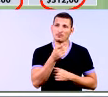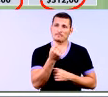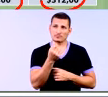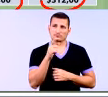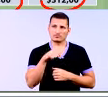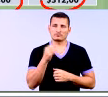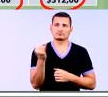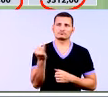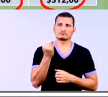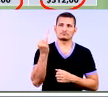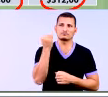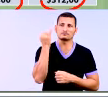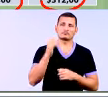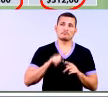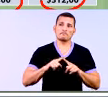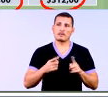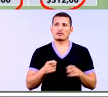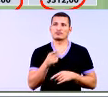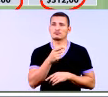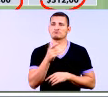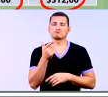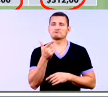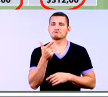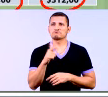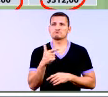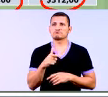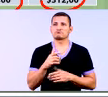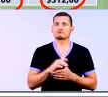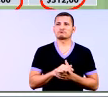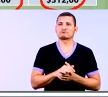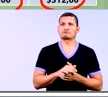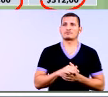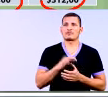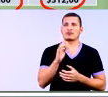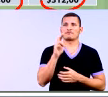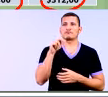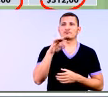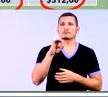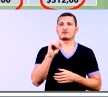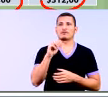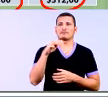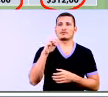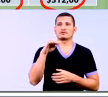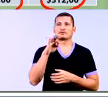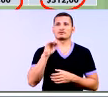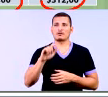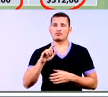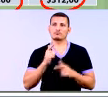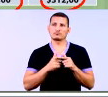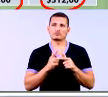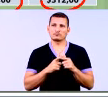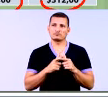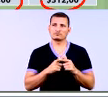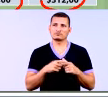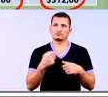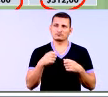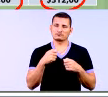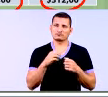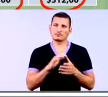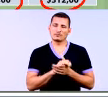muito importante, mas ele não é fundamental. Por quê? Porque eu vou casar o preço com os